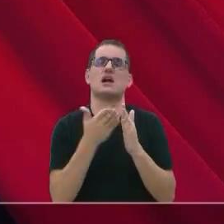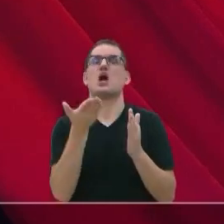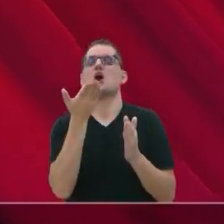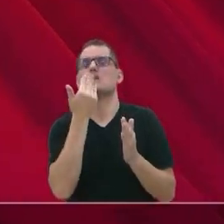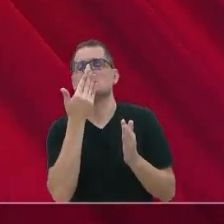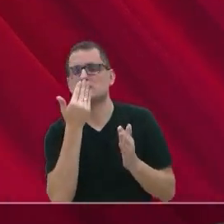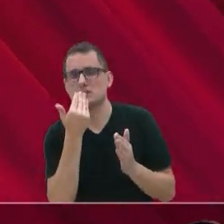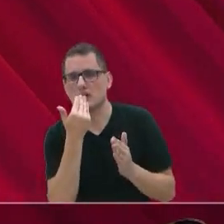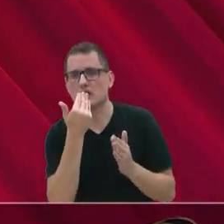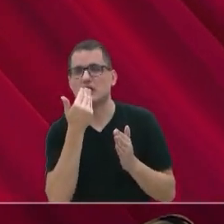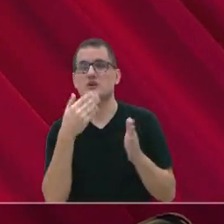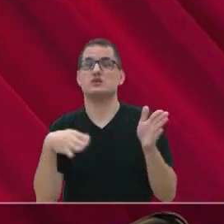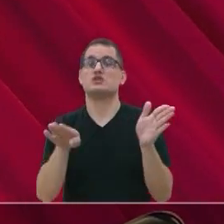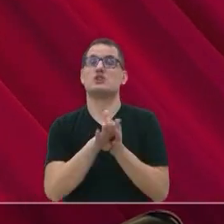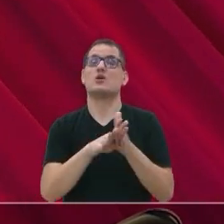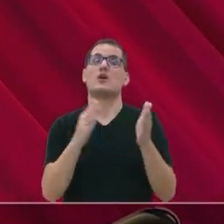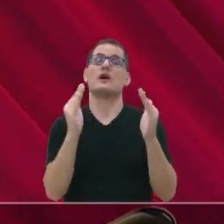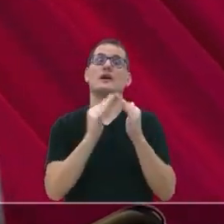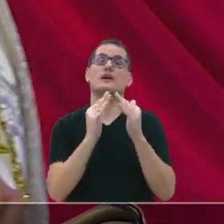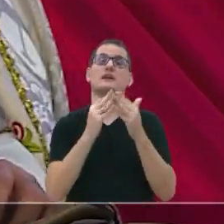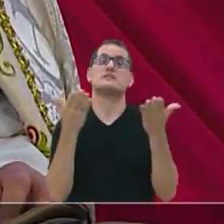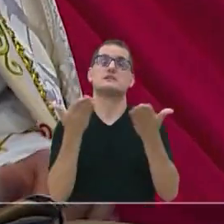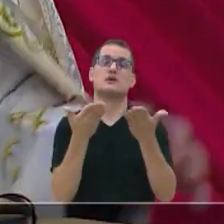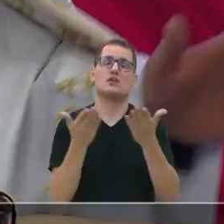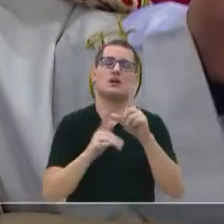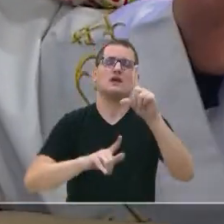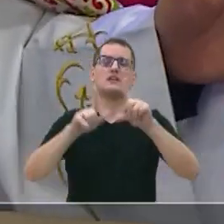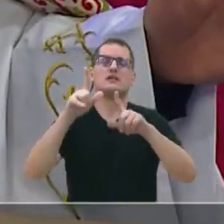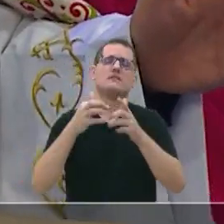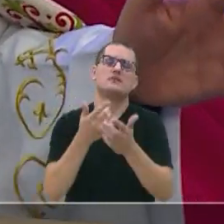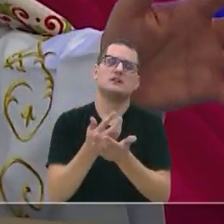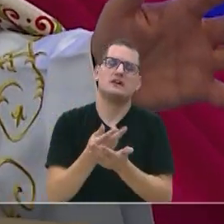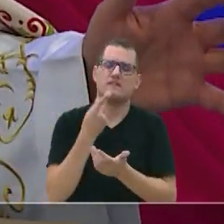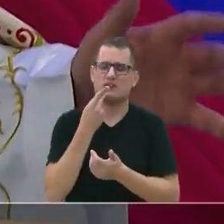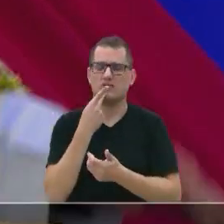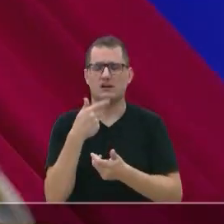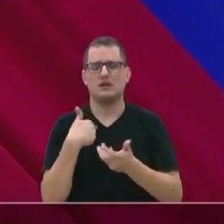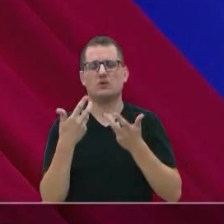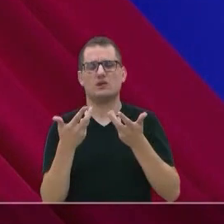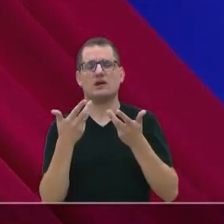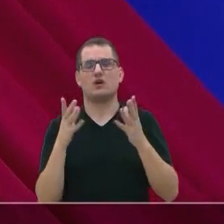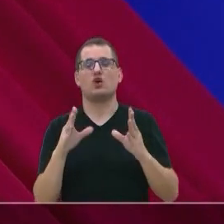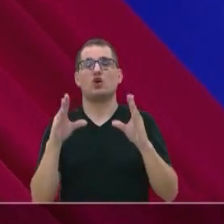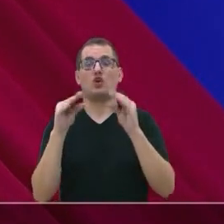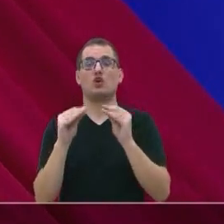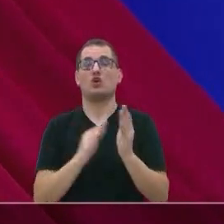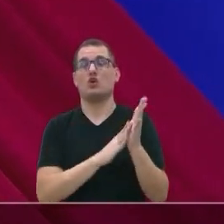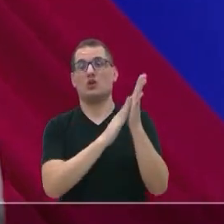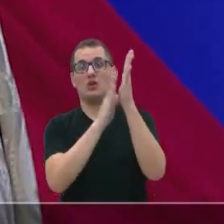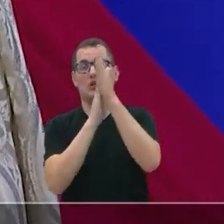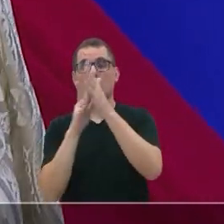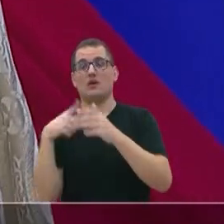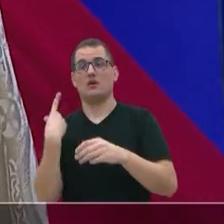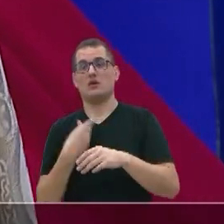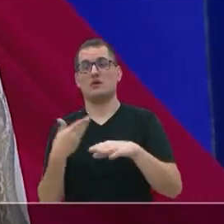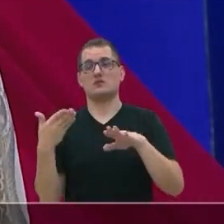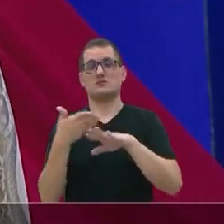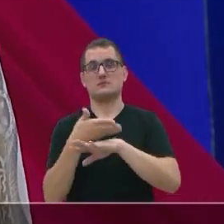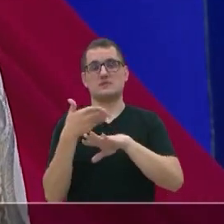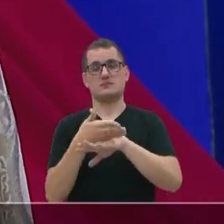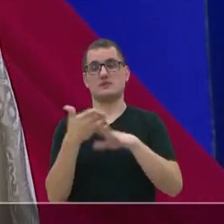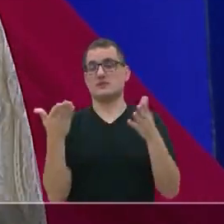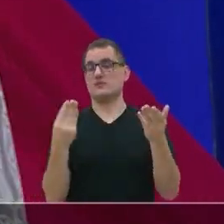neste momento, ligou a TV Evangelizar, dizendo: quero ver a noite de louvor. Estamos com você ao vivo neste